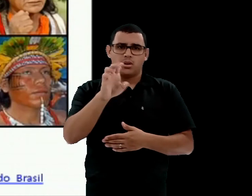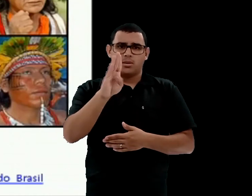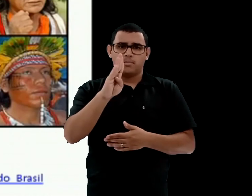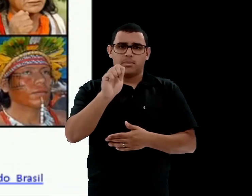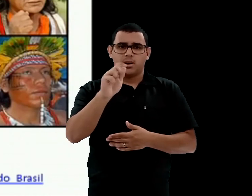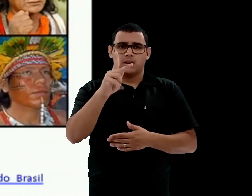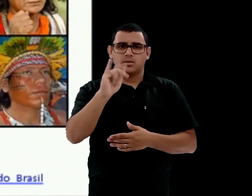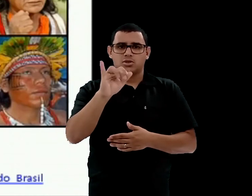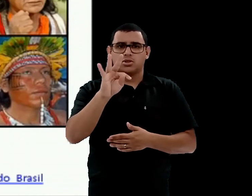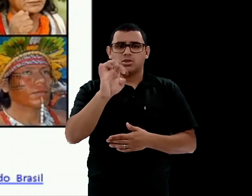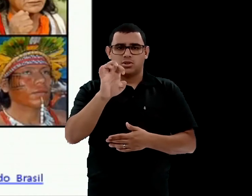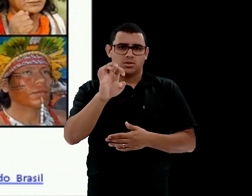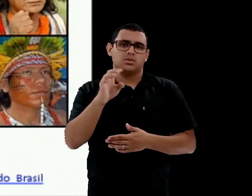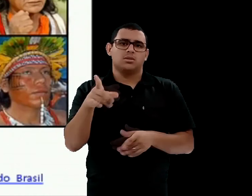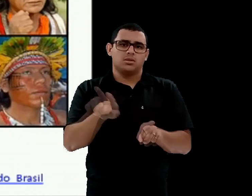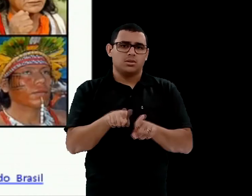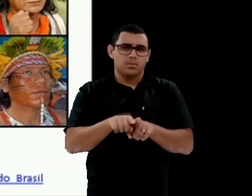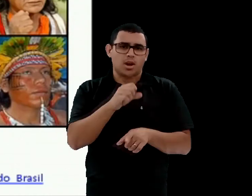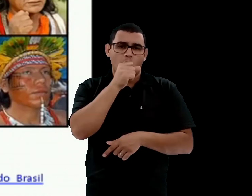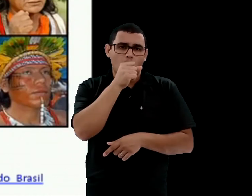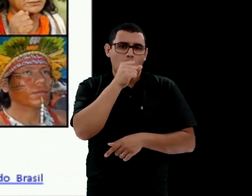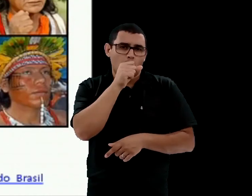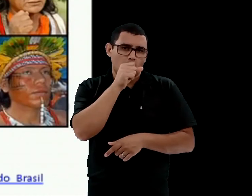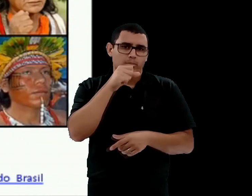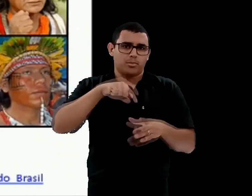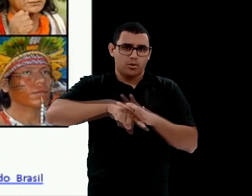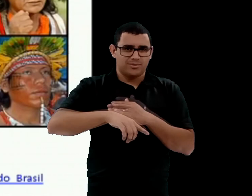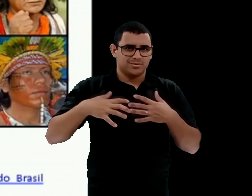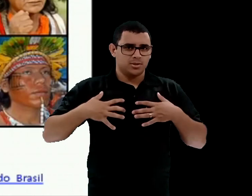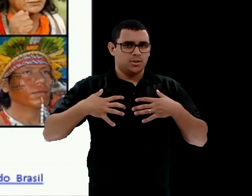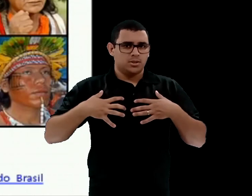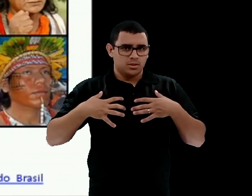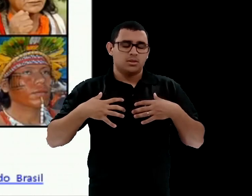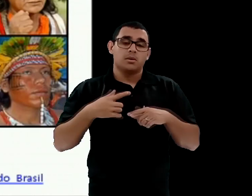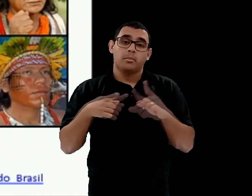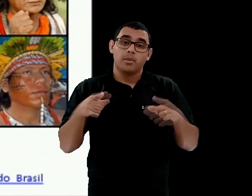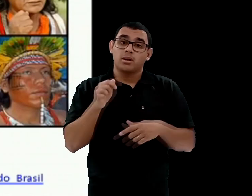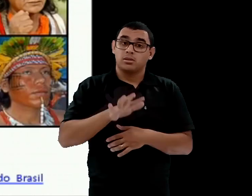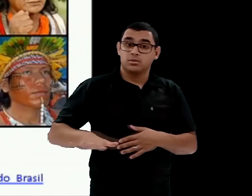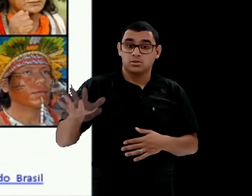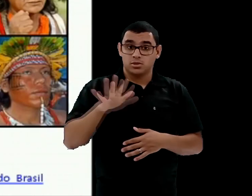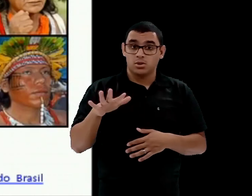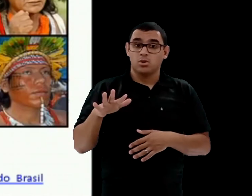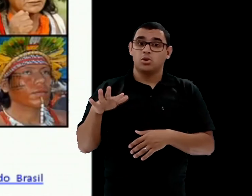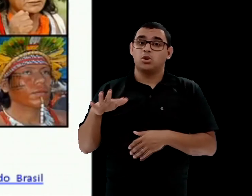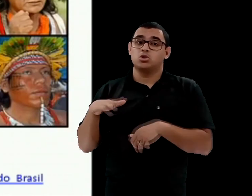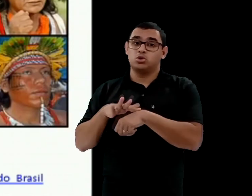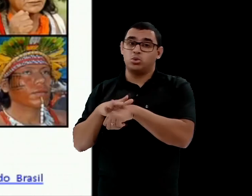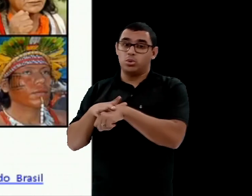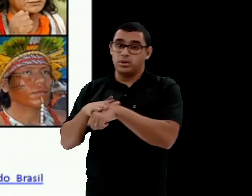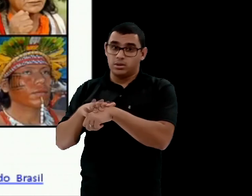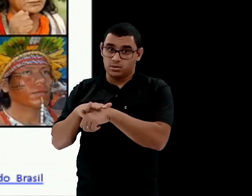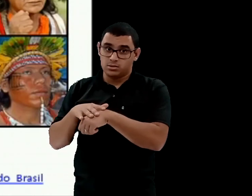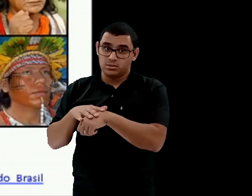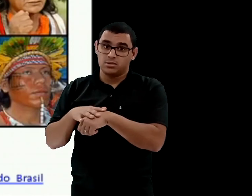alguns tipos de tuberculose, né? Enfim, mas, no geral, as doenças